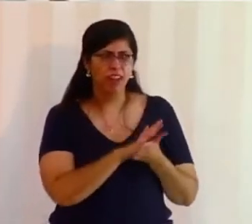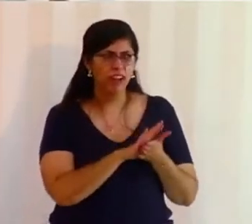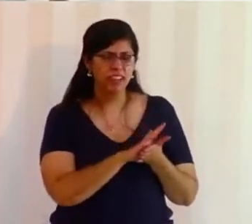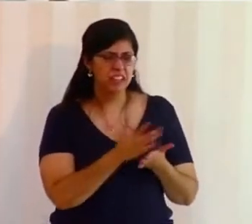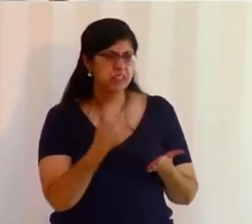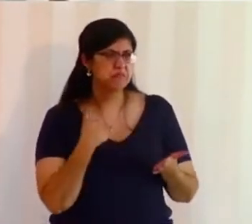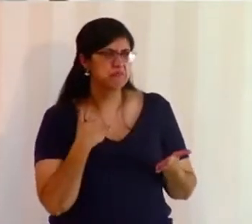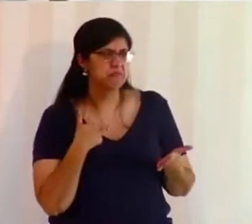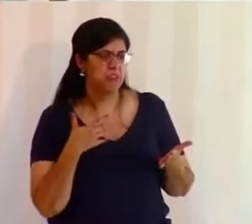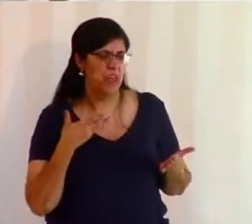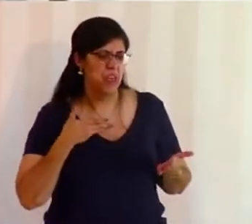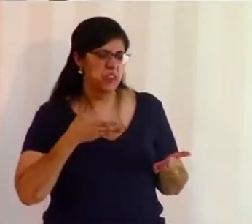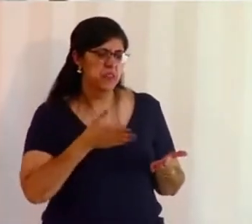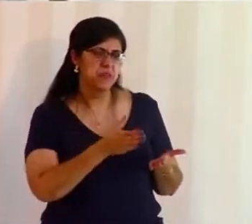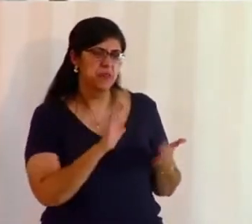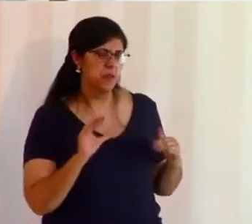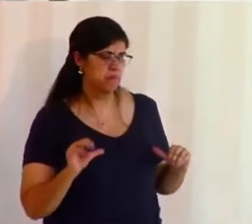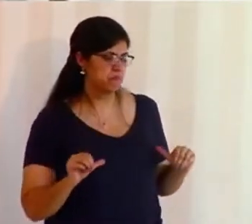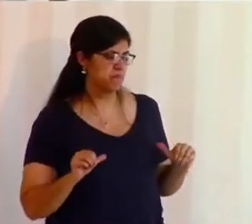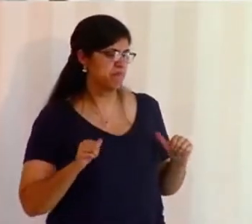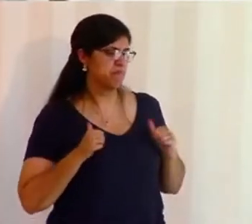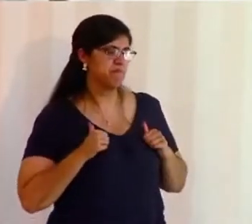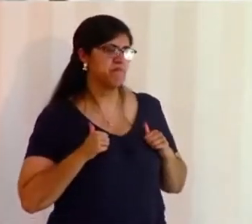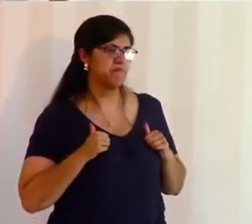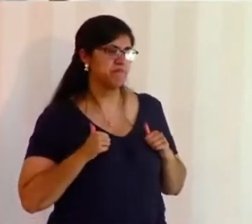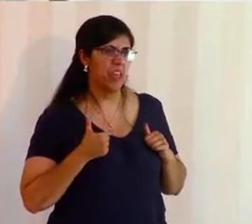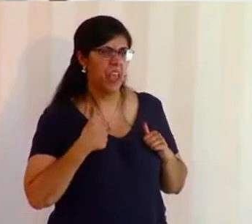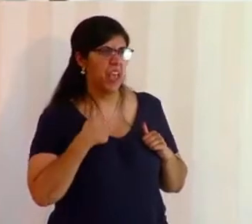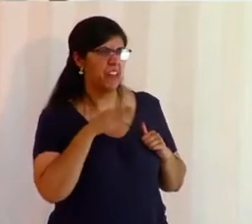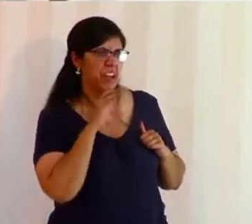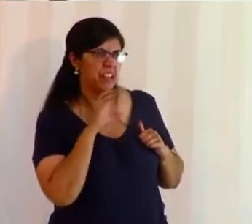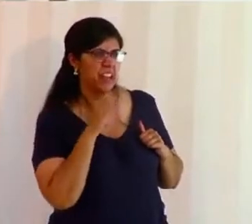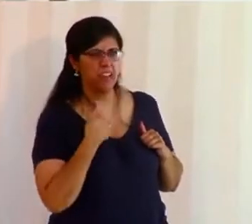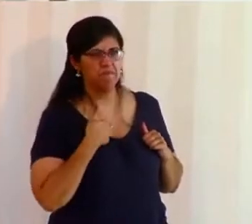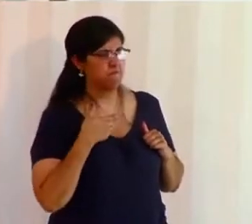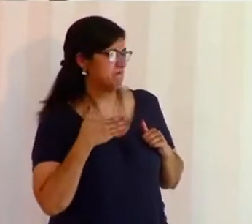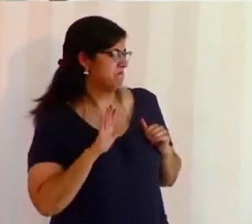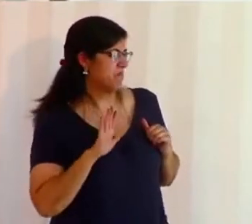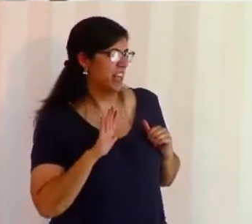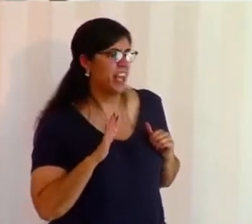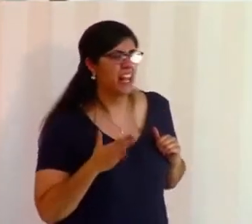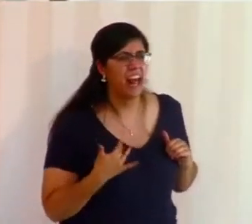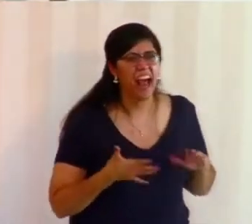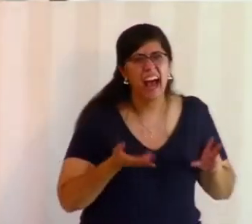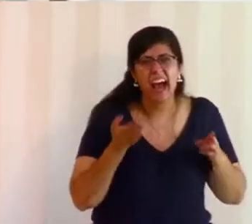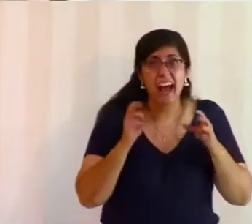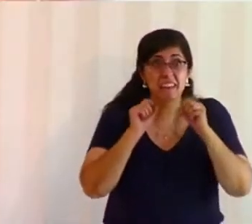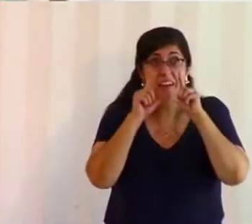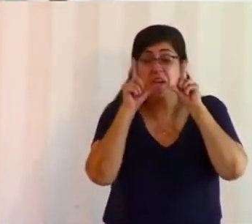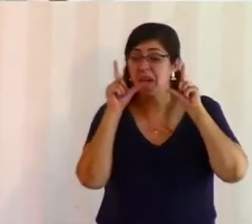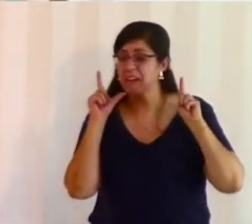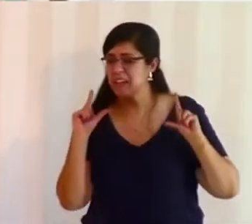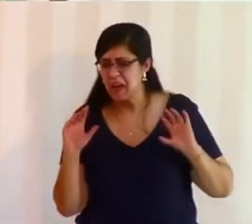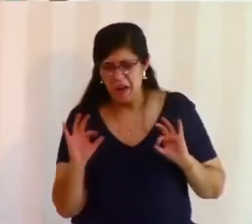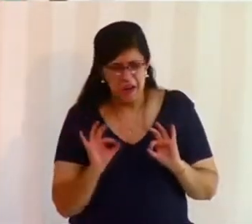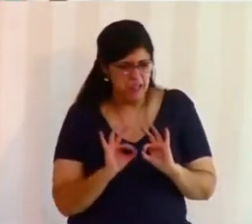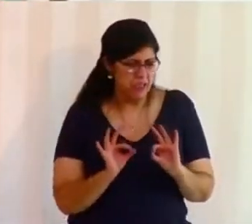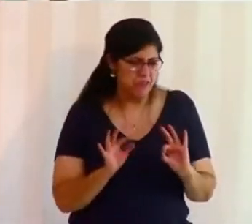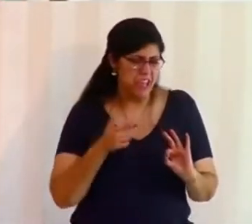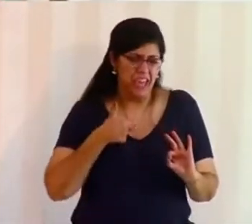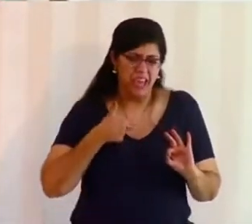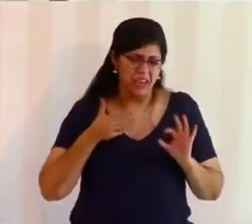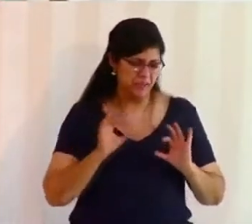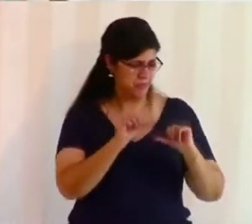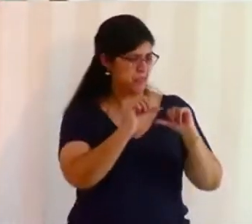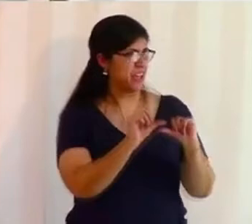vou na igreja, não estou com vontade de cantar. Não acordei bem hoje. Hoje não, olha, é melhor eu nem ir que eu vou contaminar o ambiente. Hoje